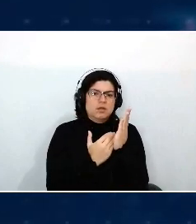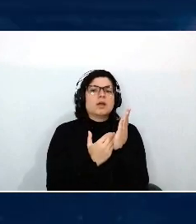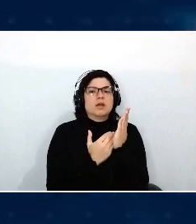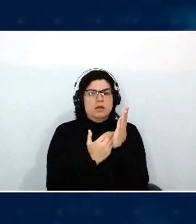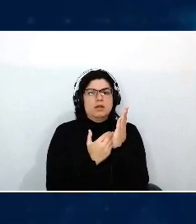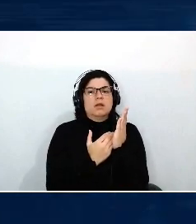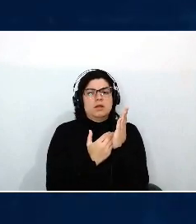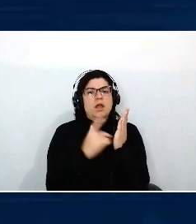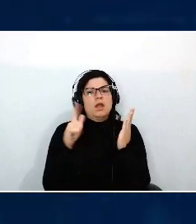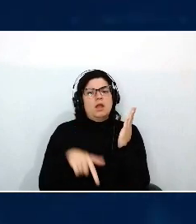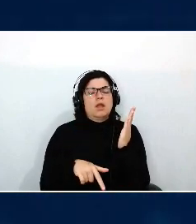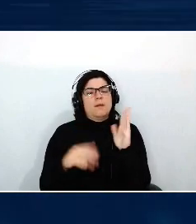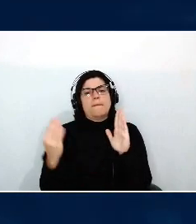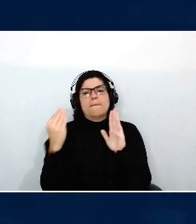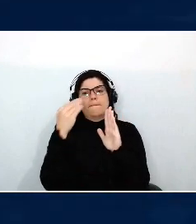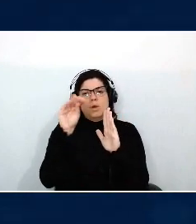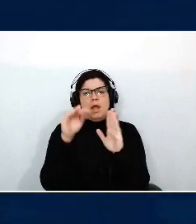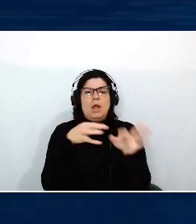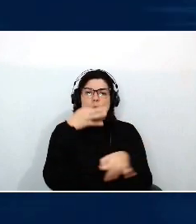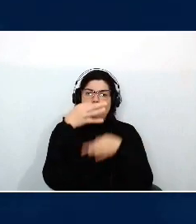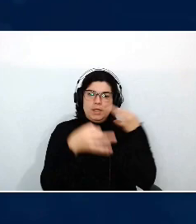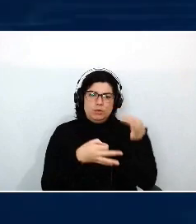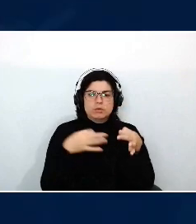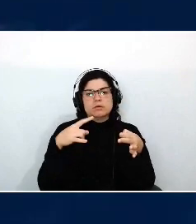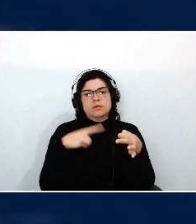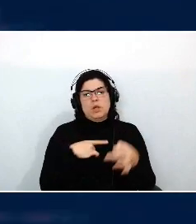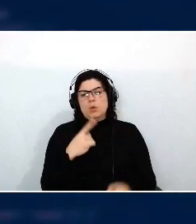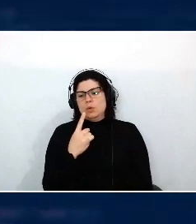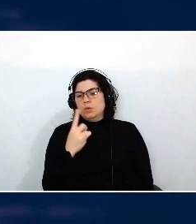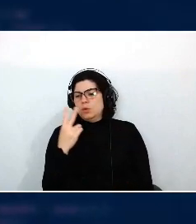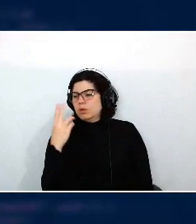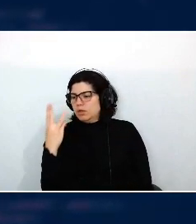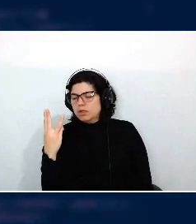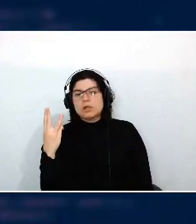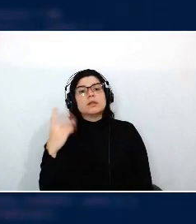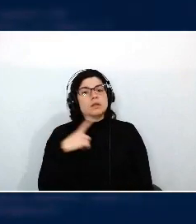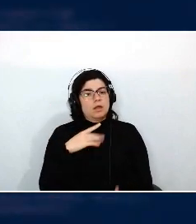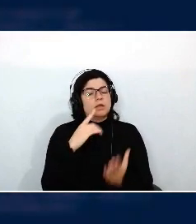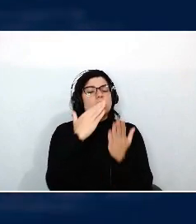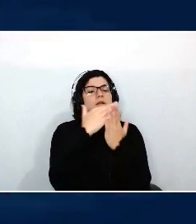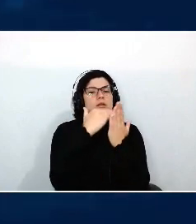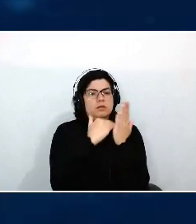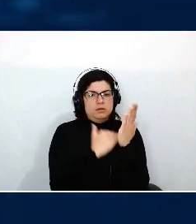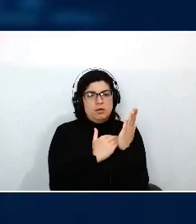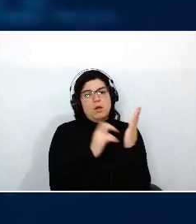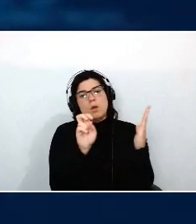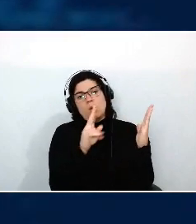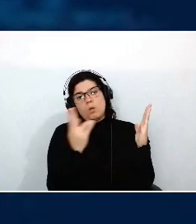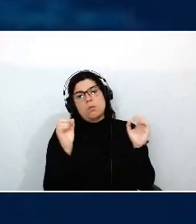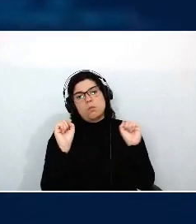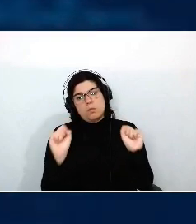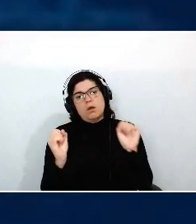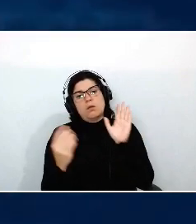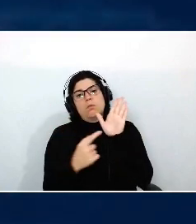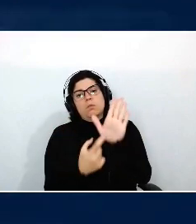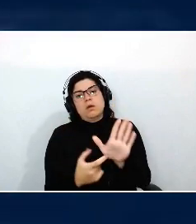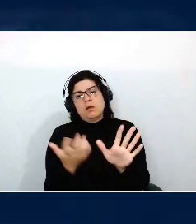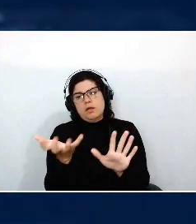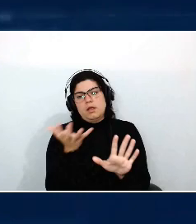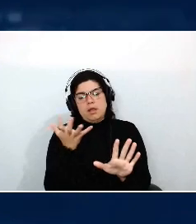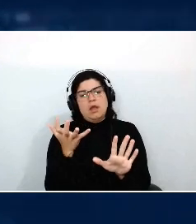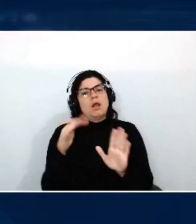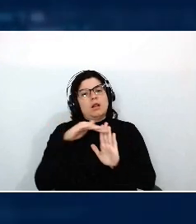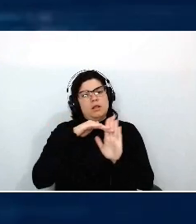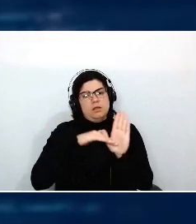passa como argumento, então você faz o evaluate do 1, 2, 3, você tem uma lista 1, 2, 3. Ou você pode ser um pouco mais explícito falando que você quer uma lista,